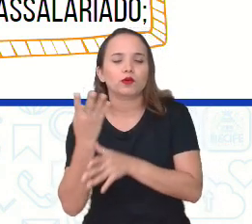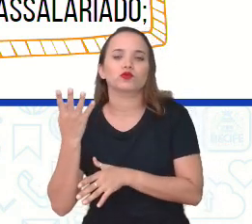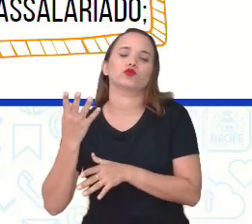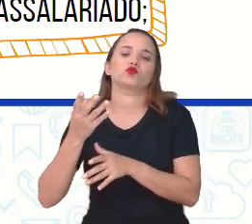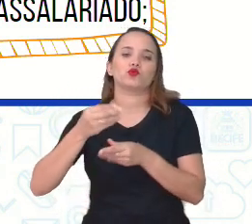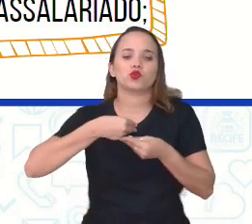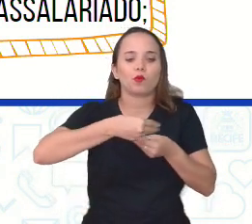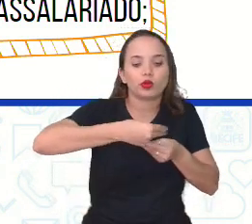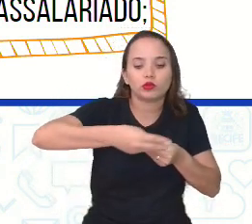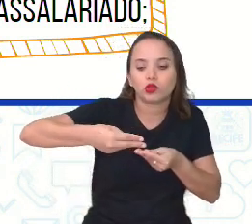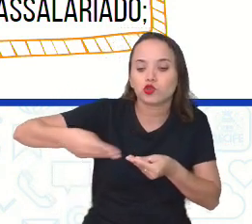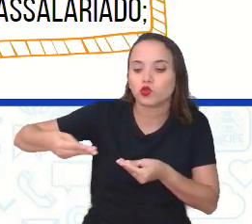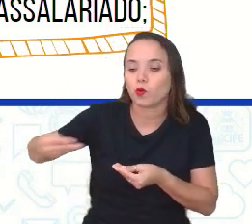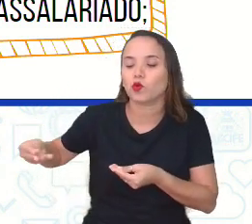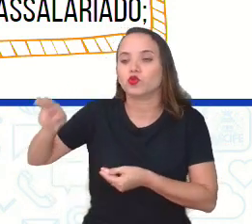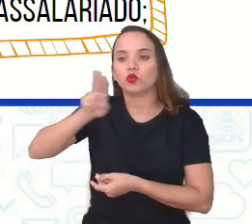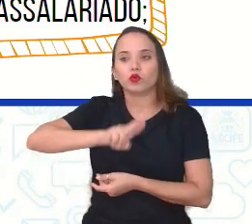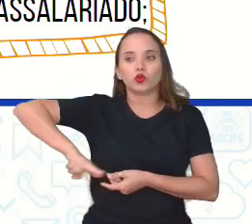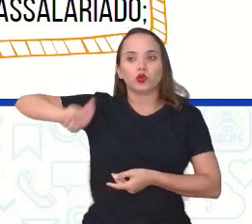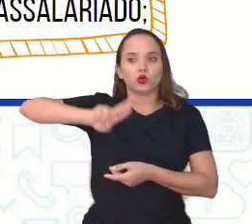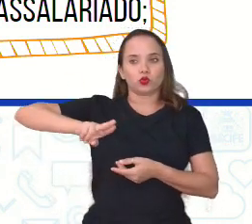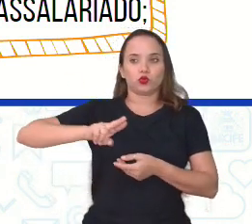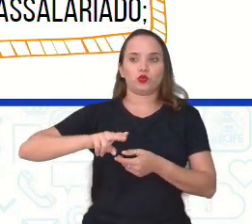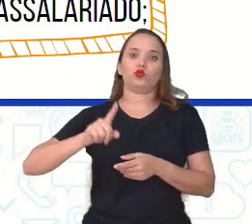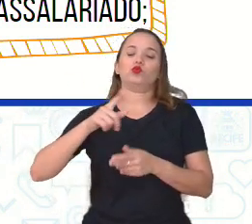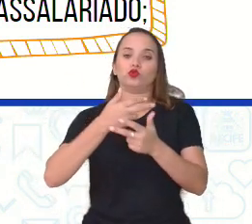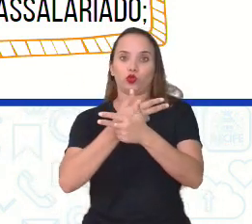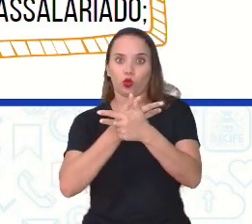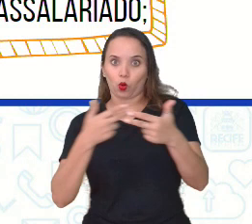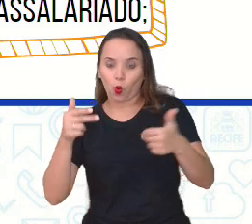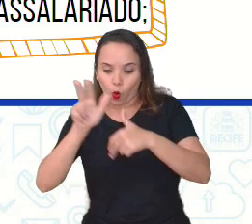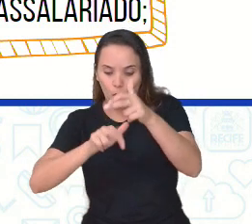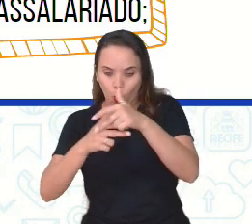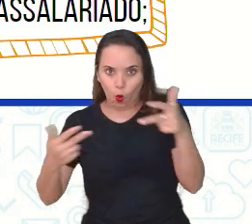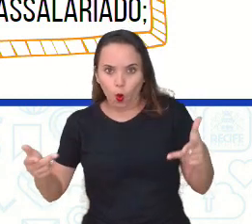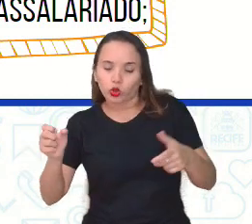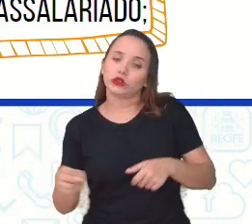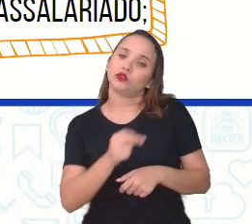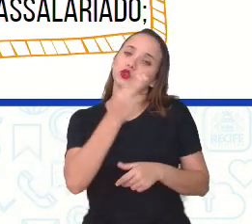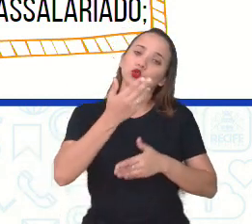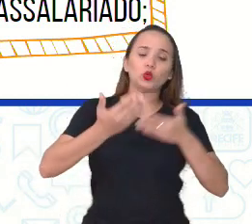e consumo de bens e serviços de uma economia,